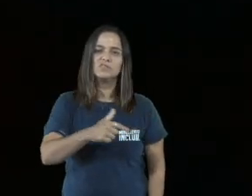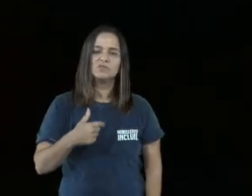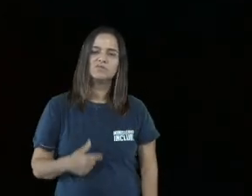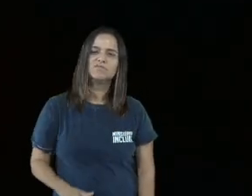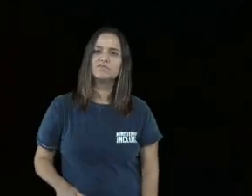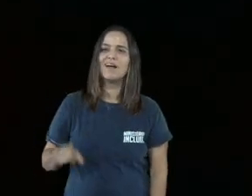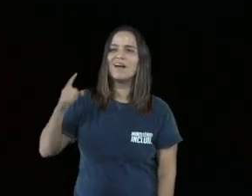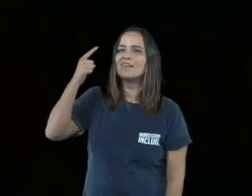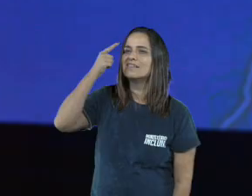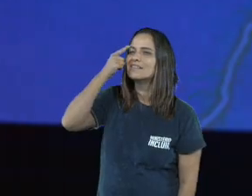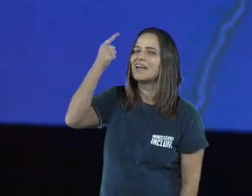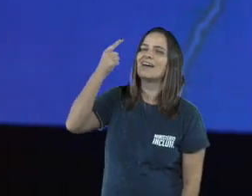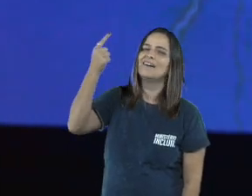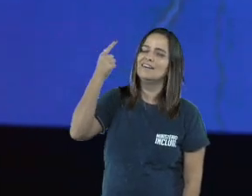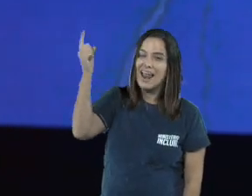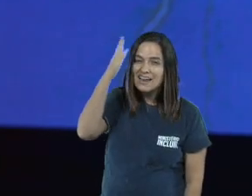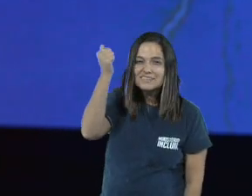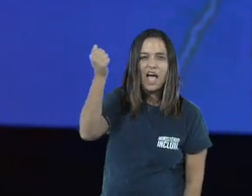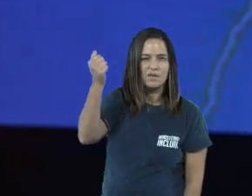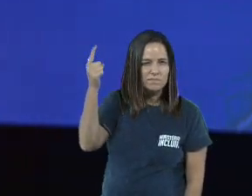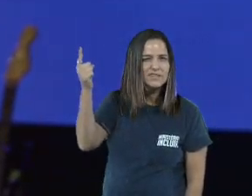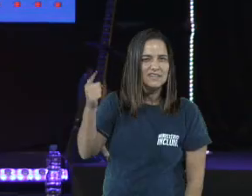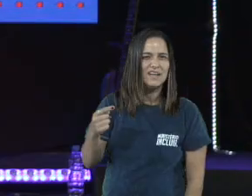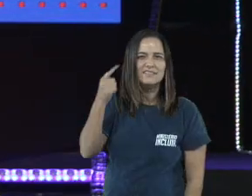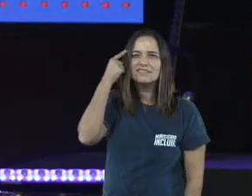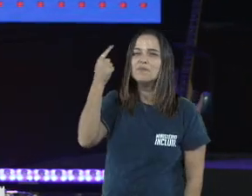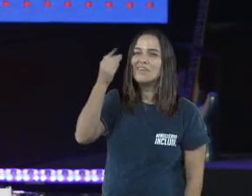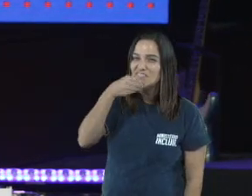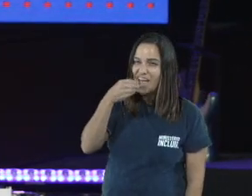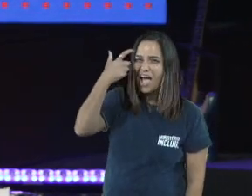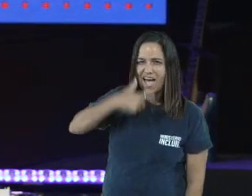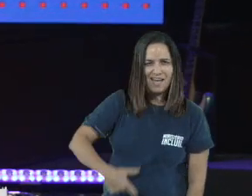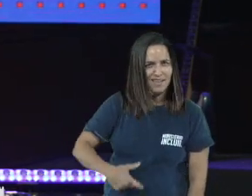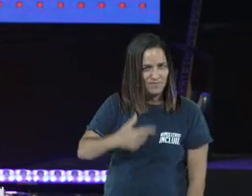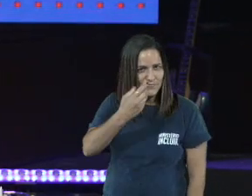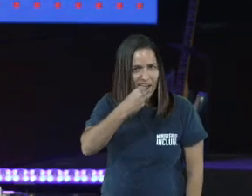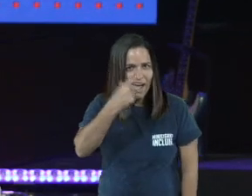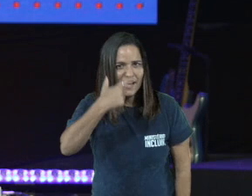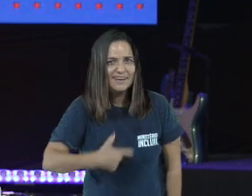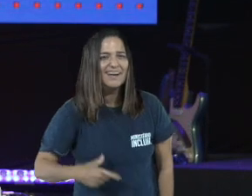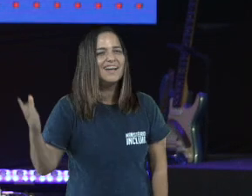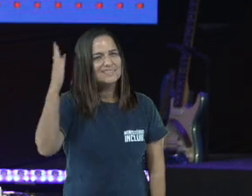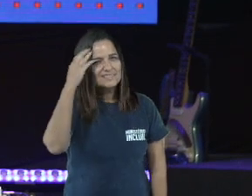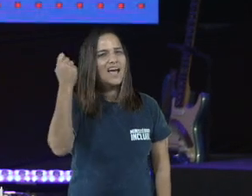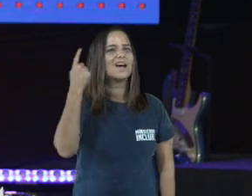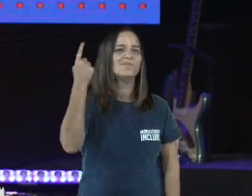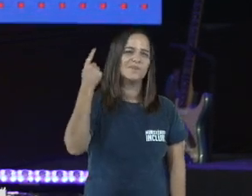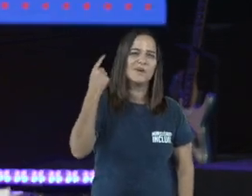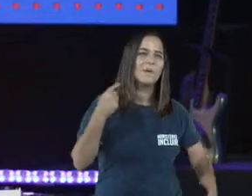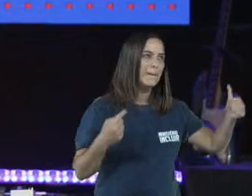sabia que não tinha condição Dabi Dabi sabia que tava morto enfrentando